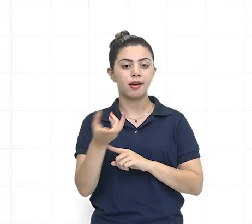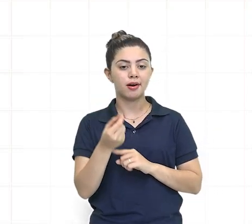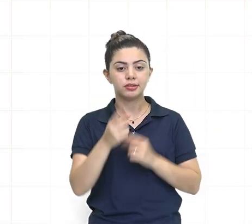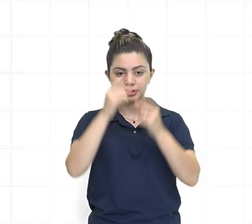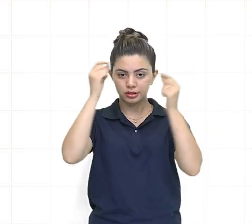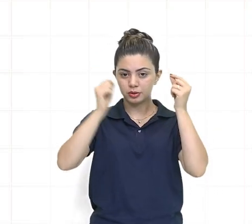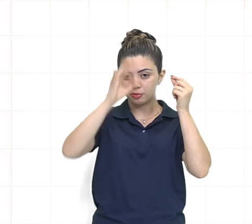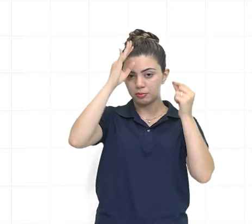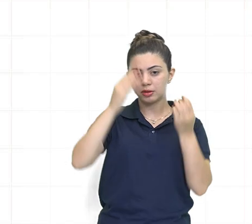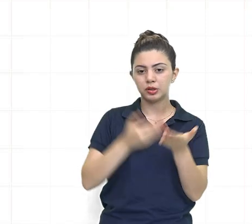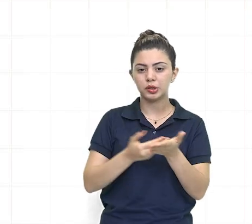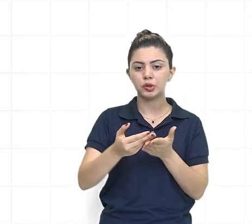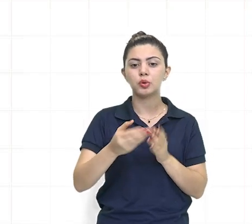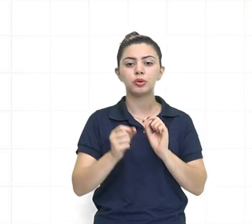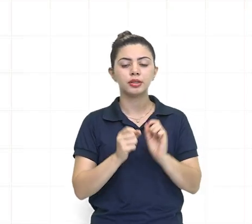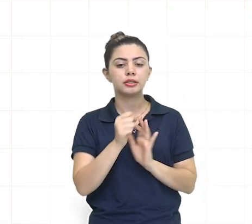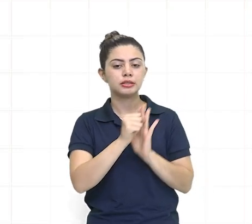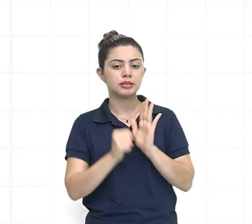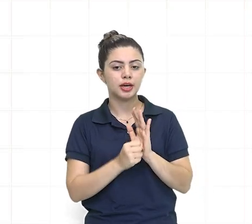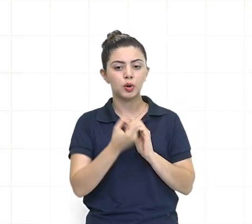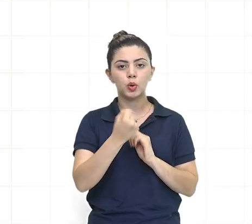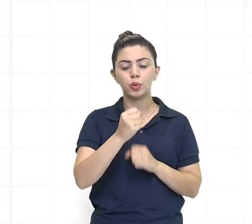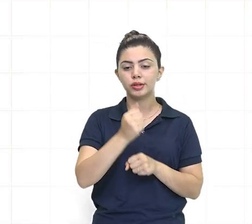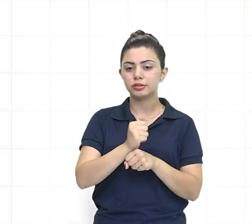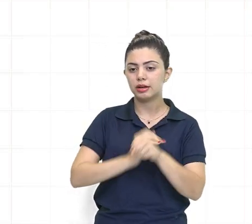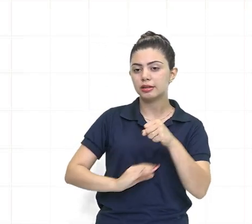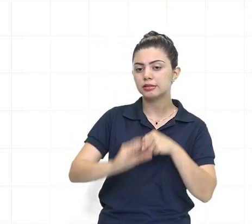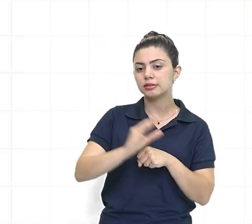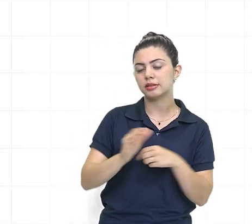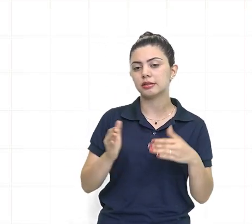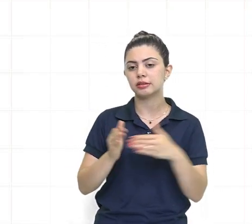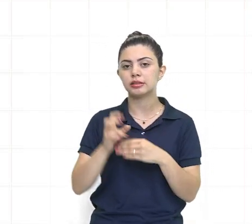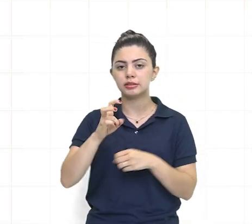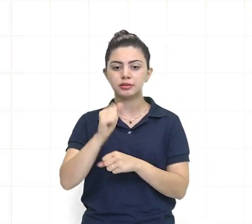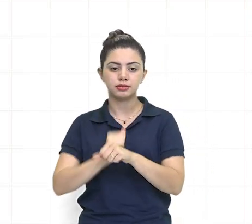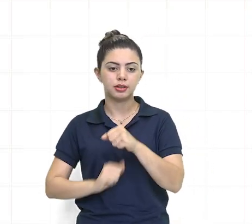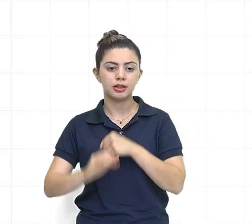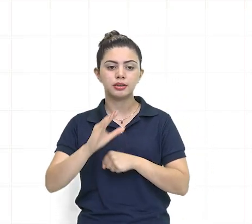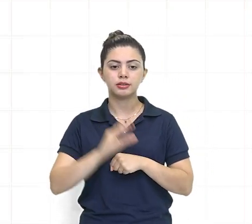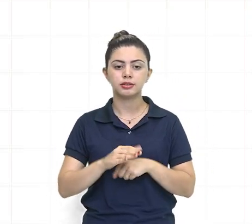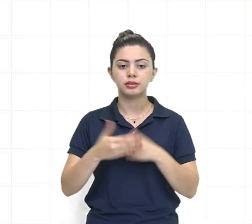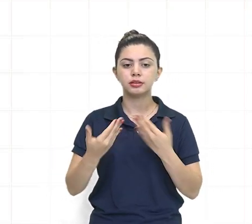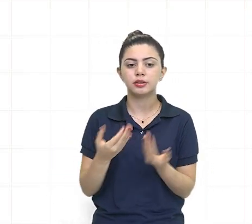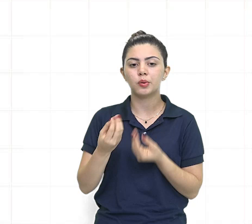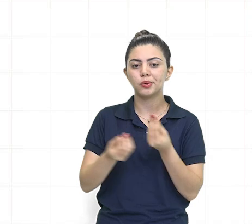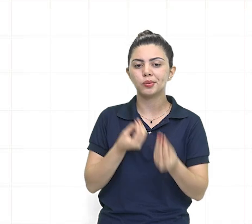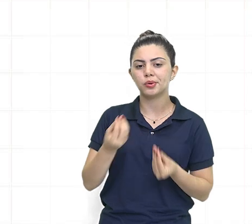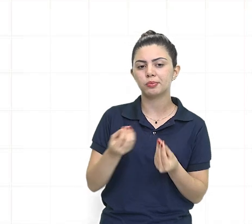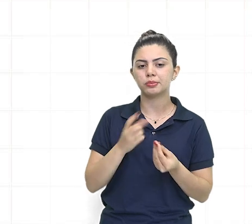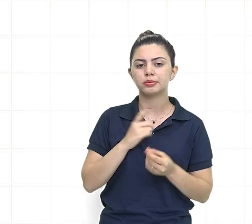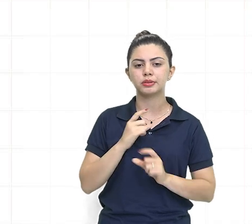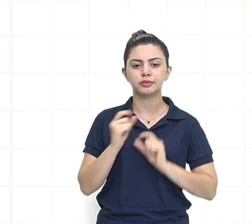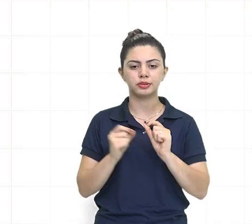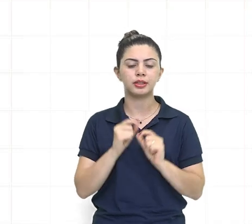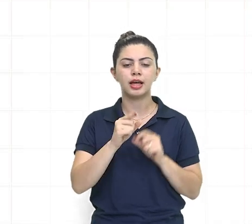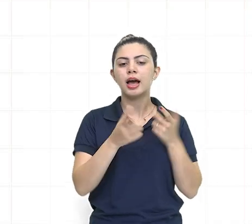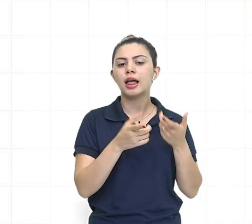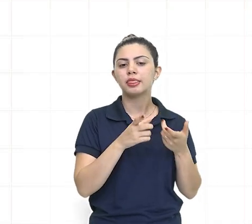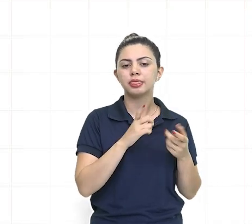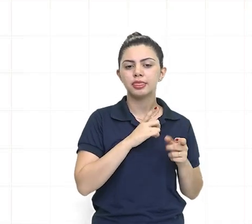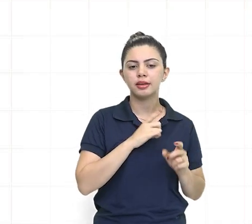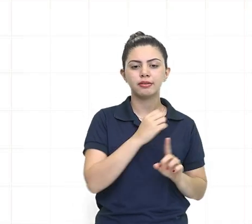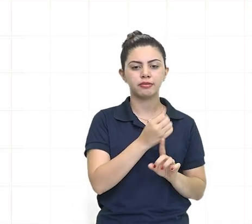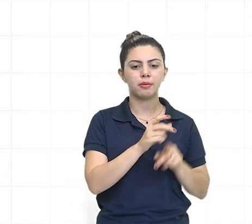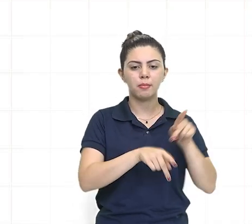a.C. e 5 a.C. Origina-se da civilização cretense micênica, que se desenvolveu, então, na ilha